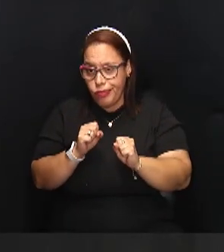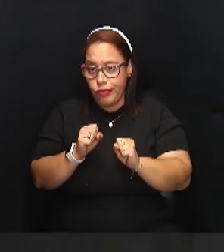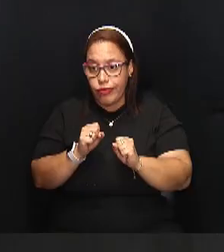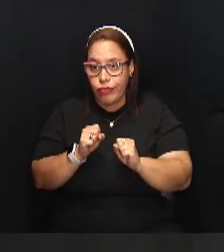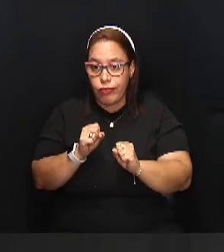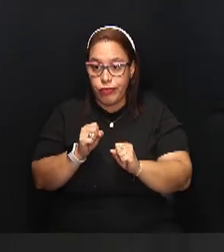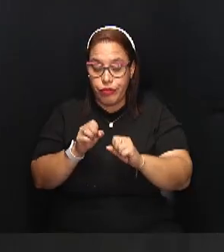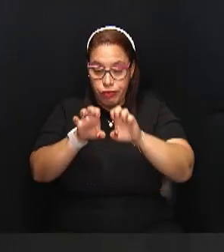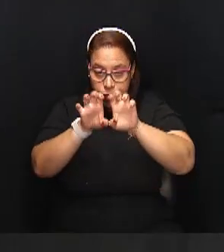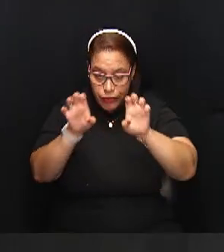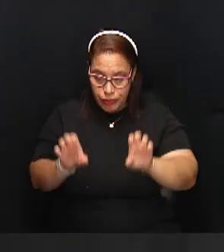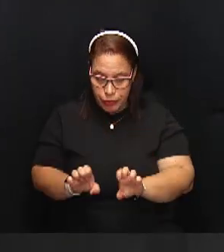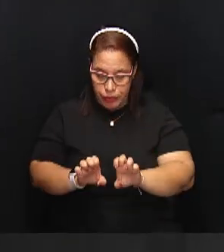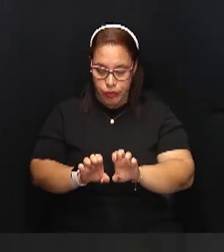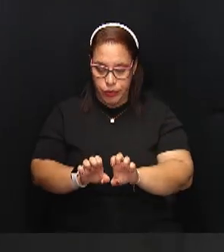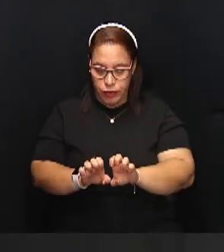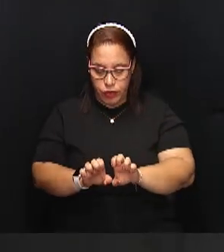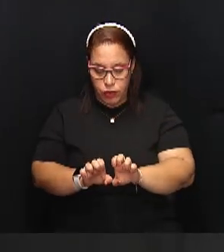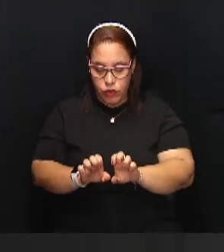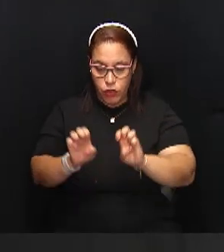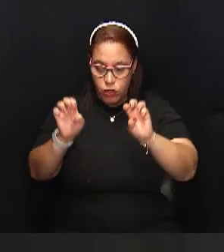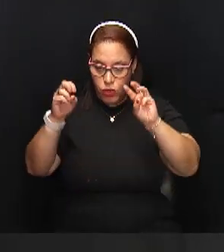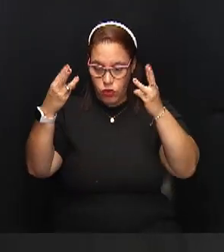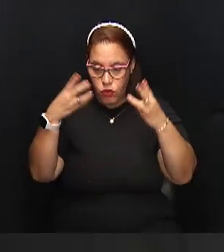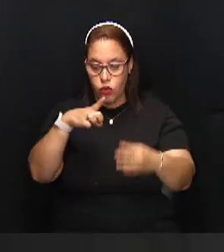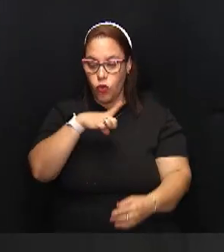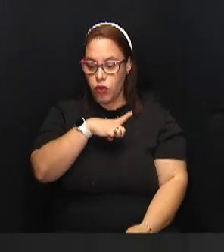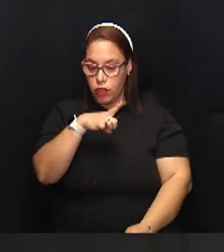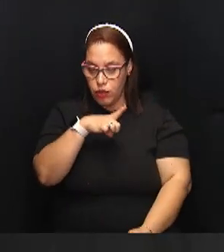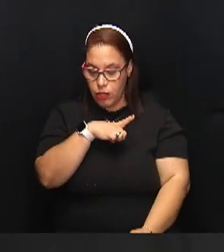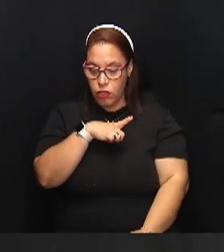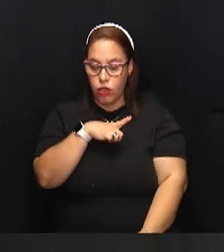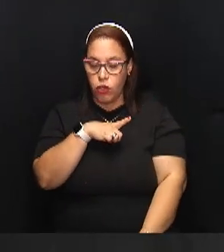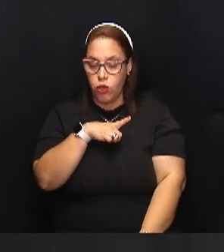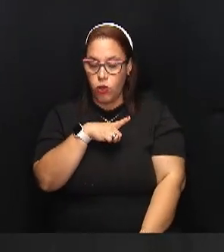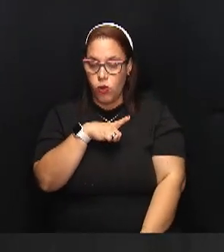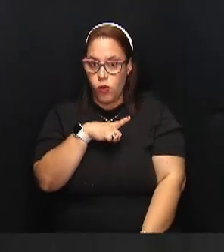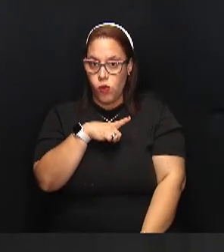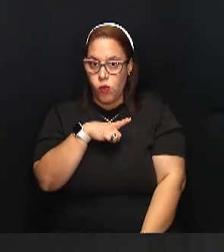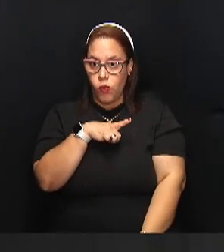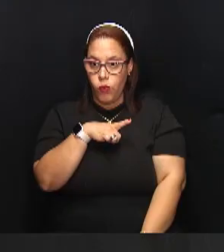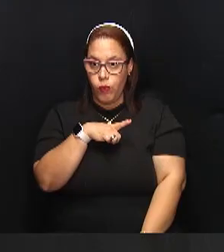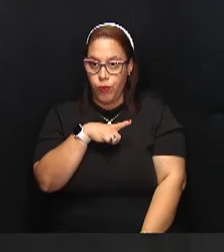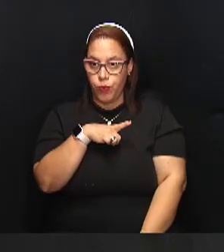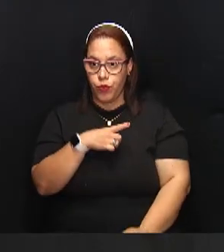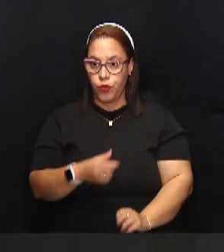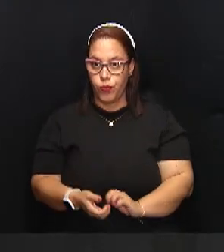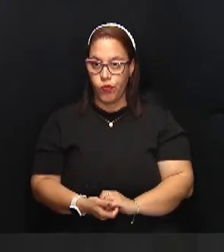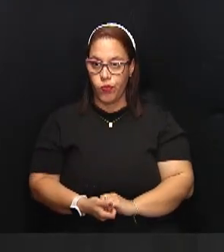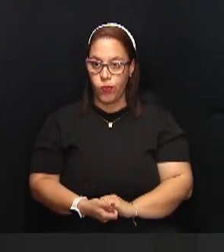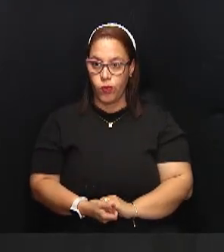toda uma estrutura que o evento tivesse aí, né, a sua,